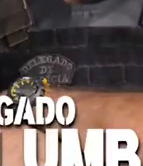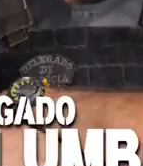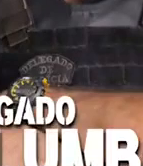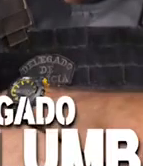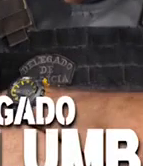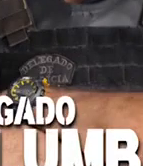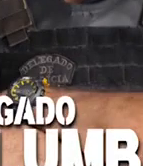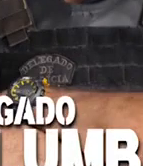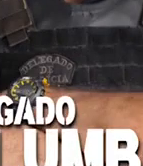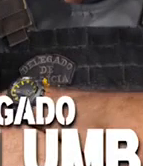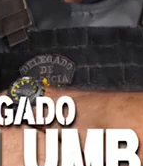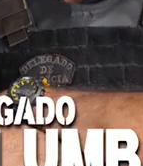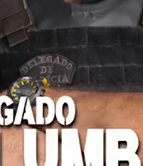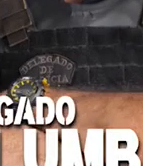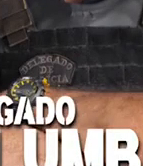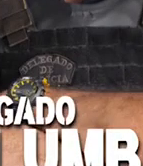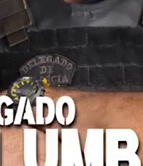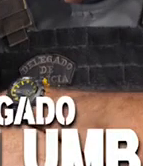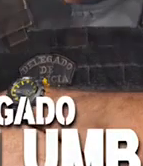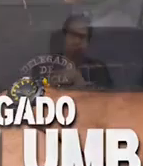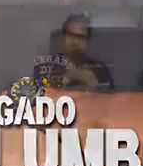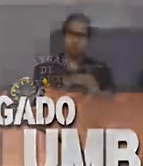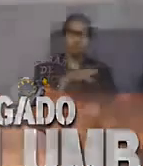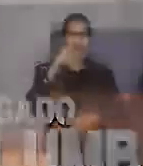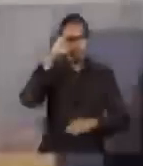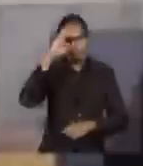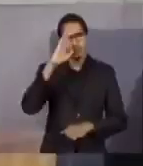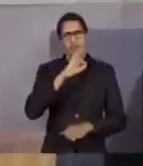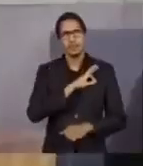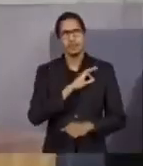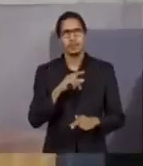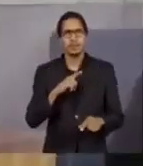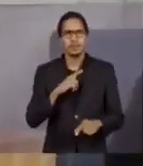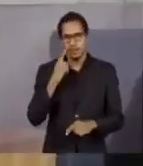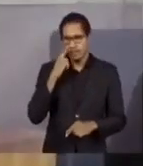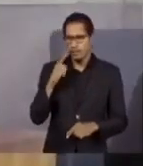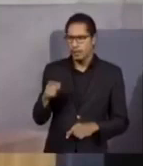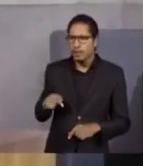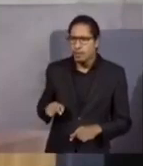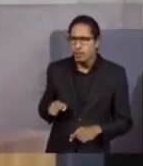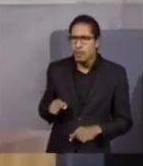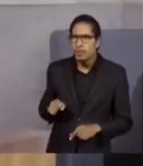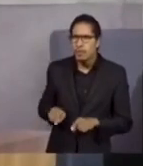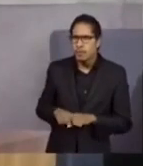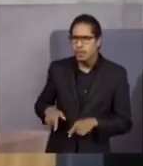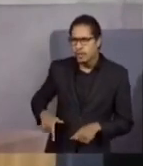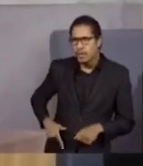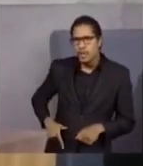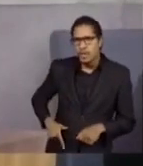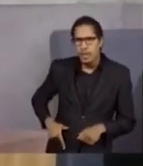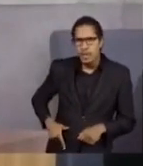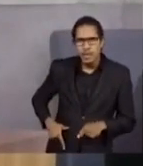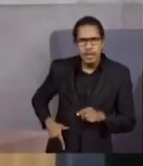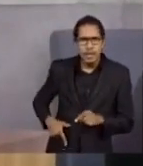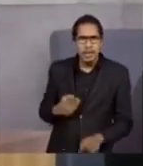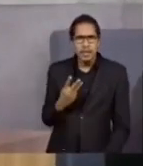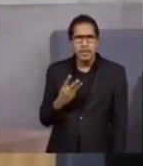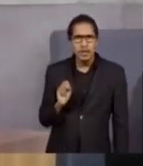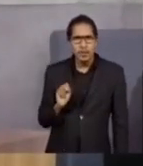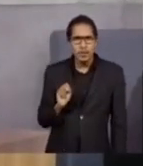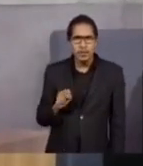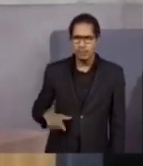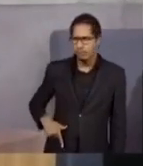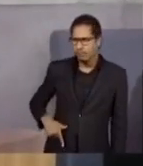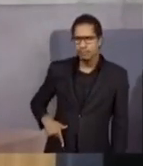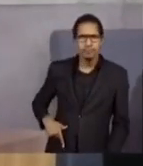E a Guarda Civil Metropolitana, nossos policiais municipais, nem se fala, estou vendo o 38 ali, com a minha irmã de armas ali, ó. 38,